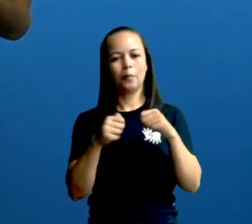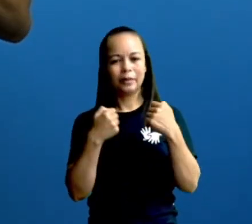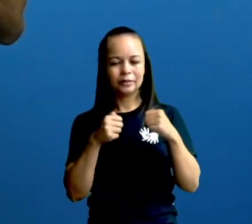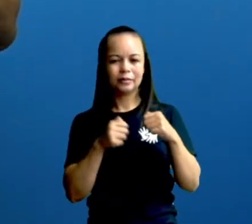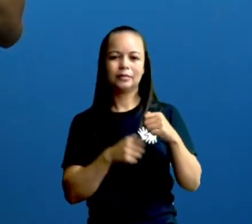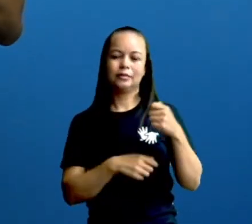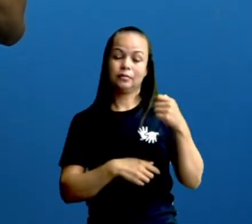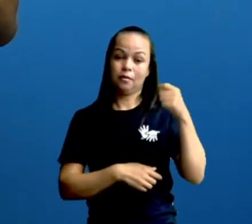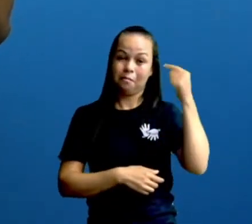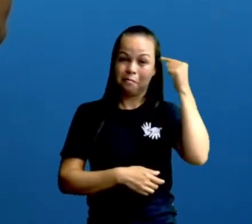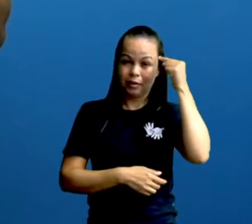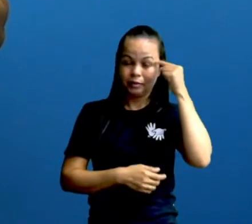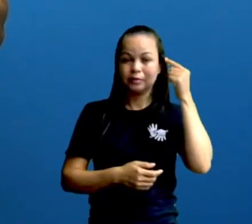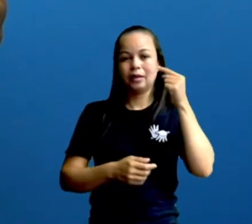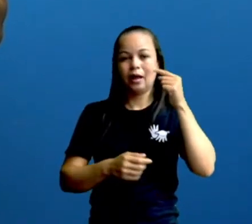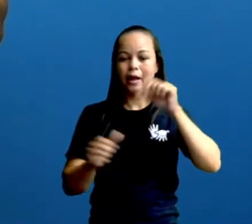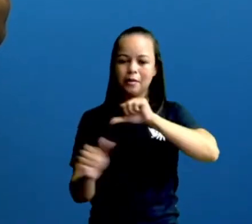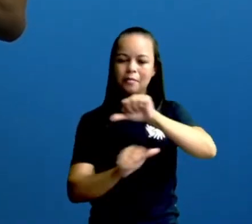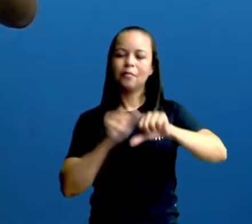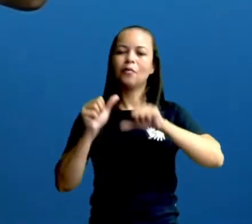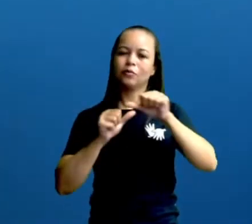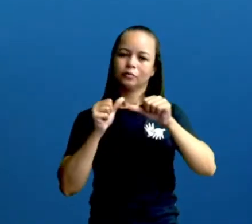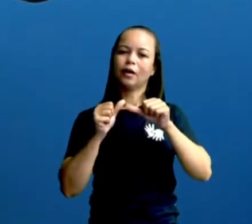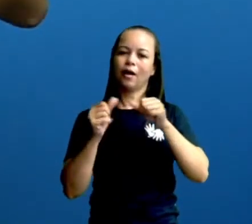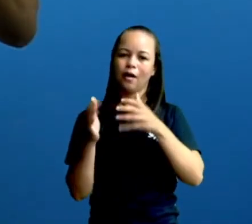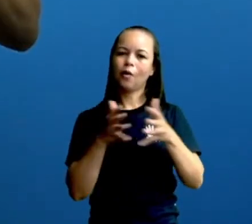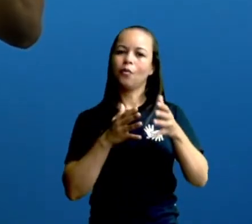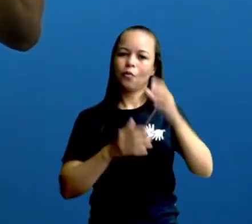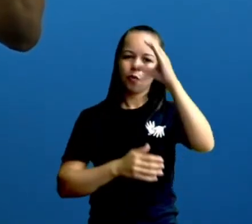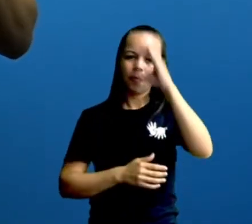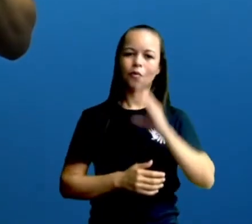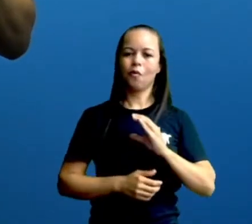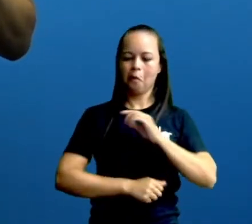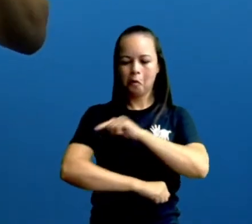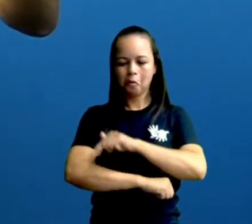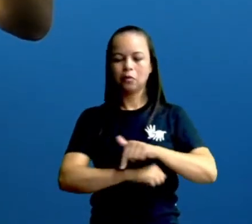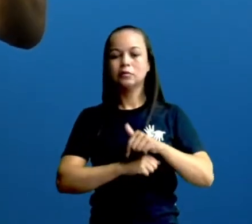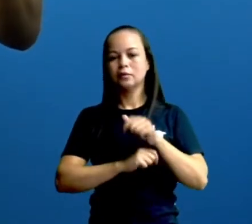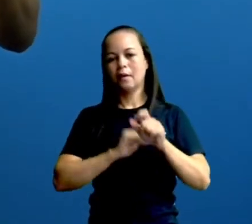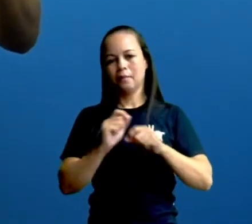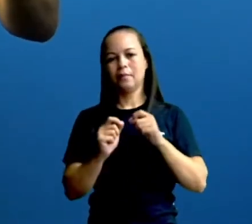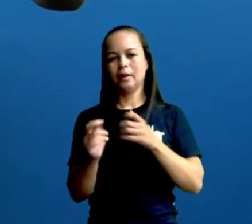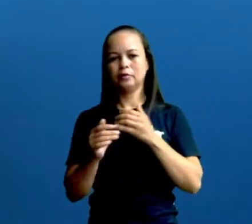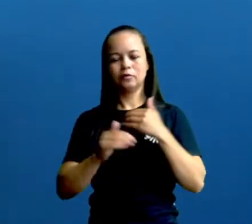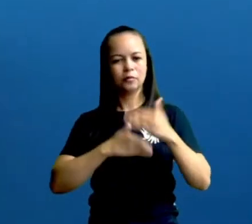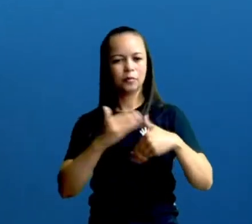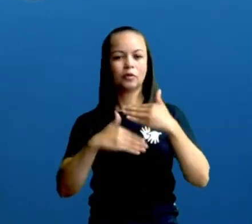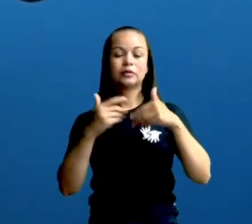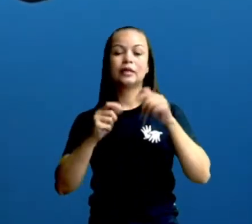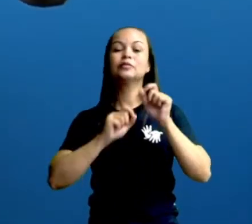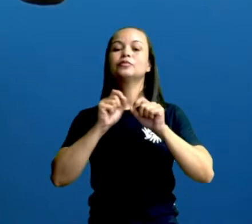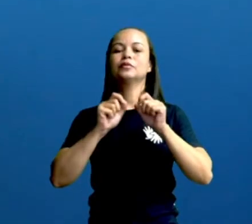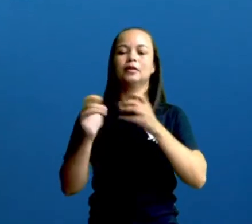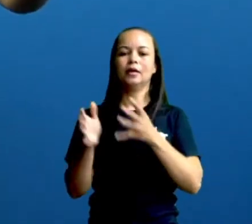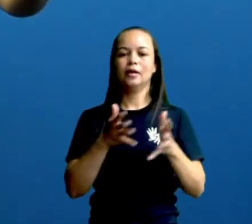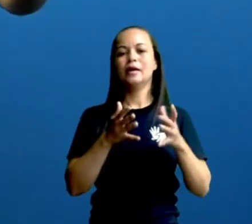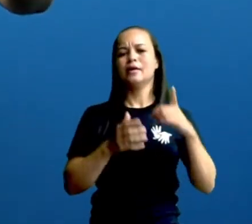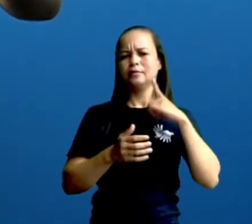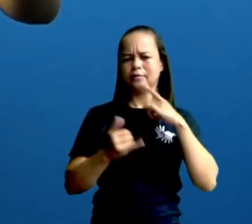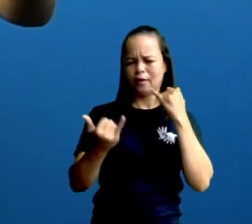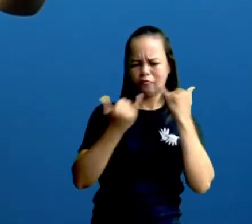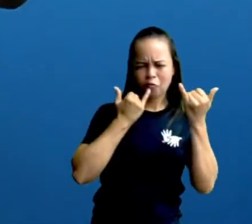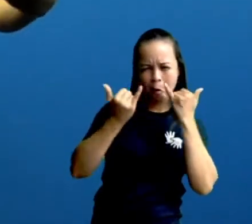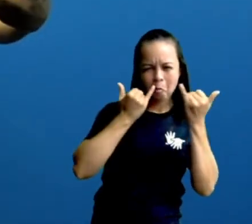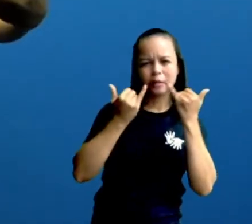tem que ter mudança de comportamento. Então, isso se faz a partir do quê, gente? De um processo de quê? Ter dados, ter